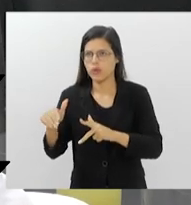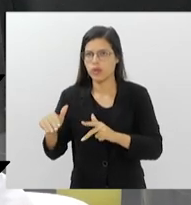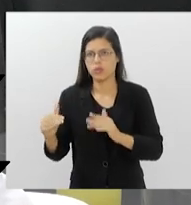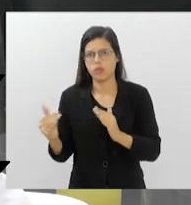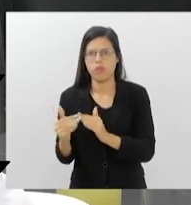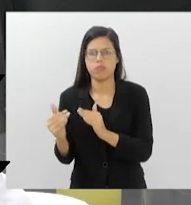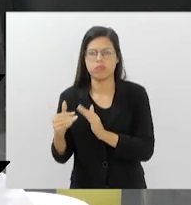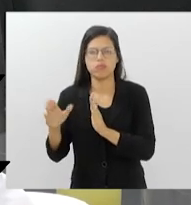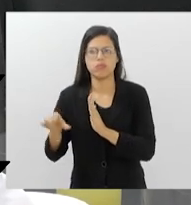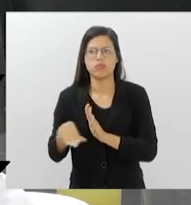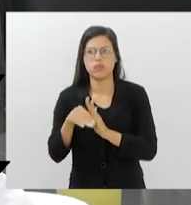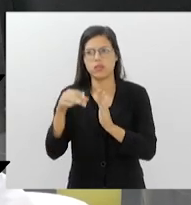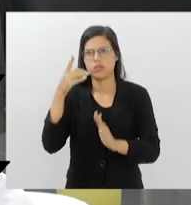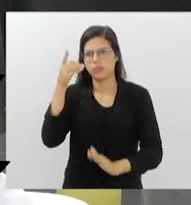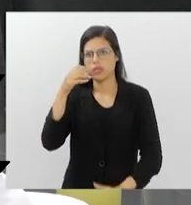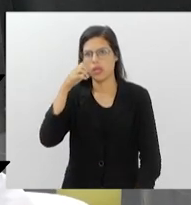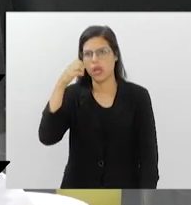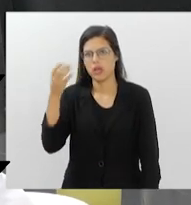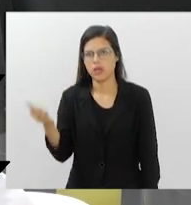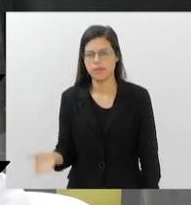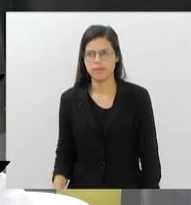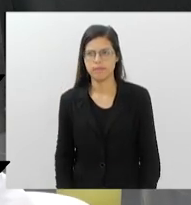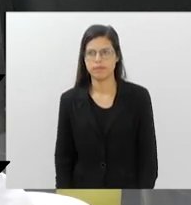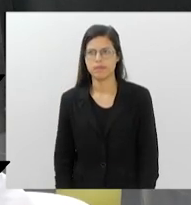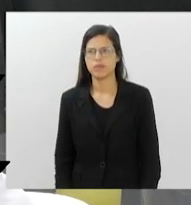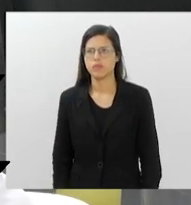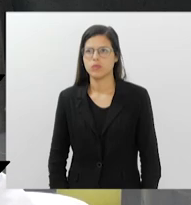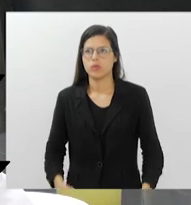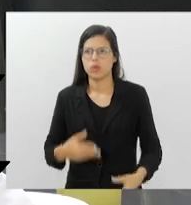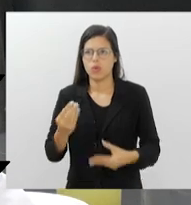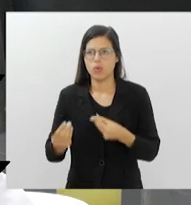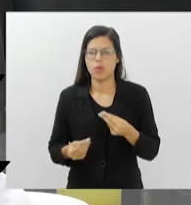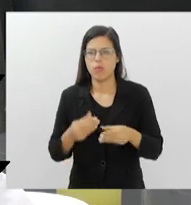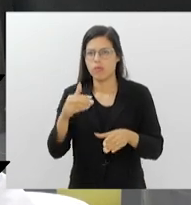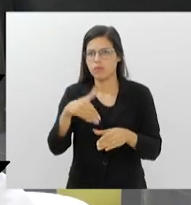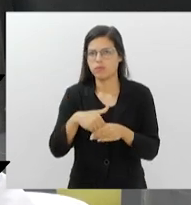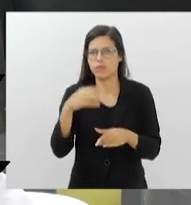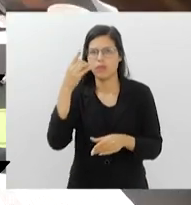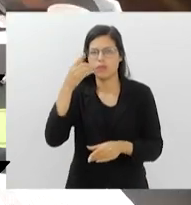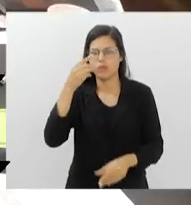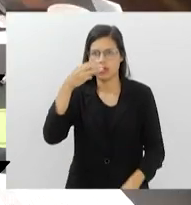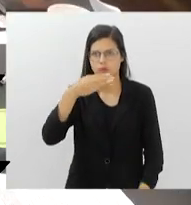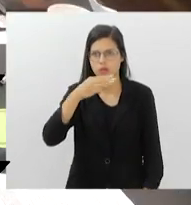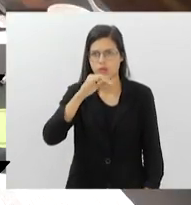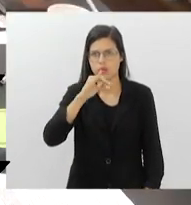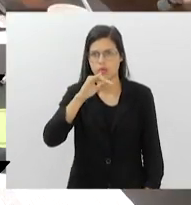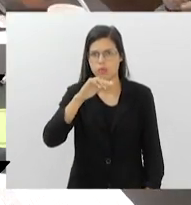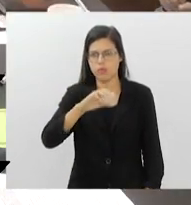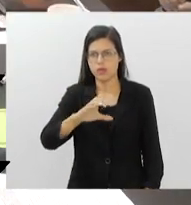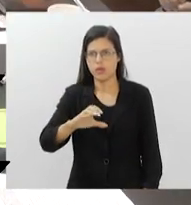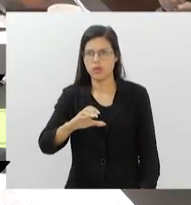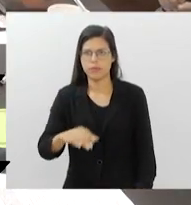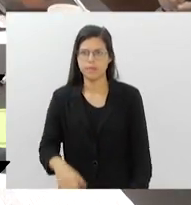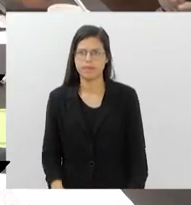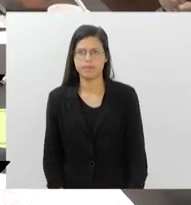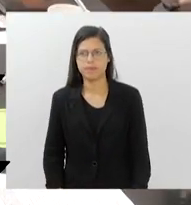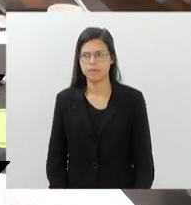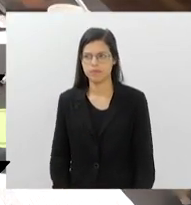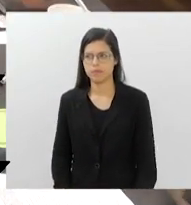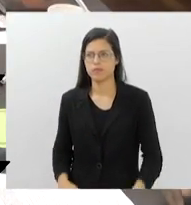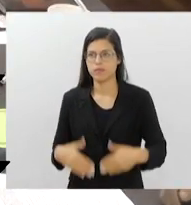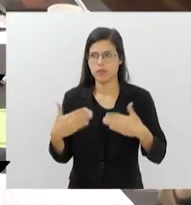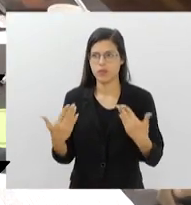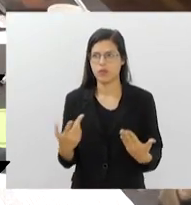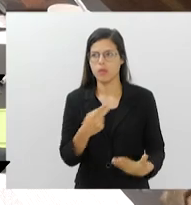às emendas da deputada Élica como vota deputado Carlos min Presidente